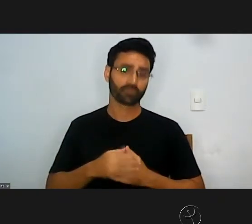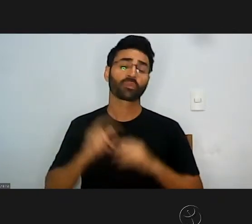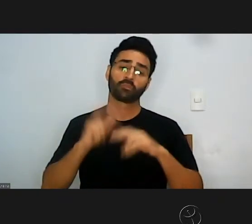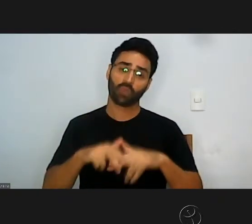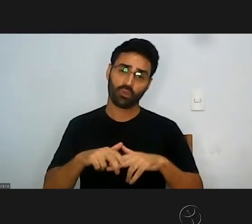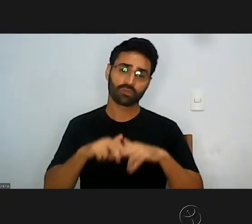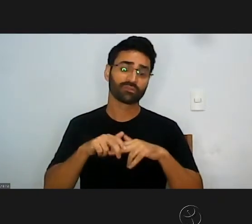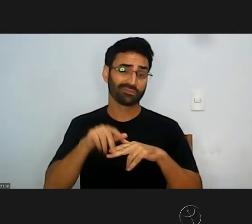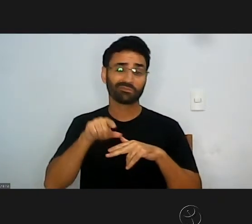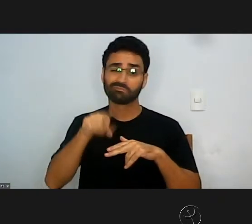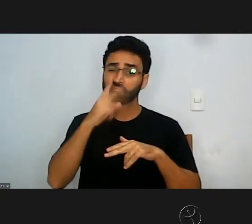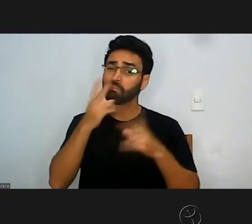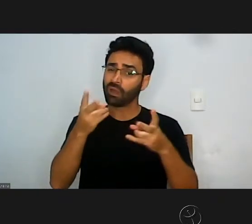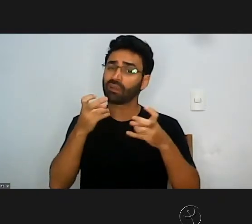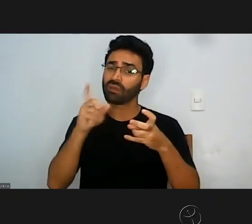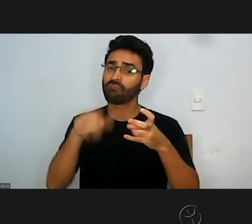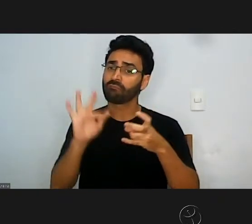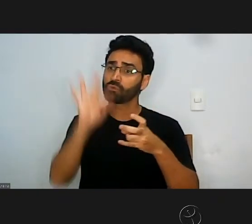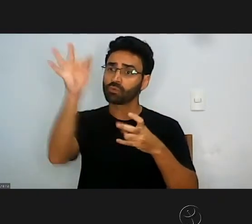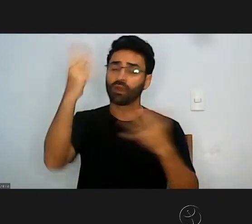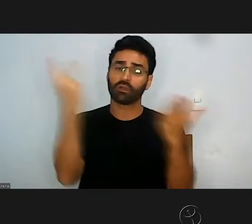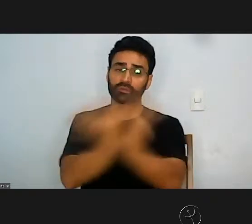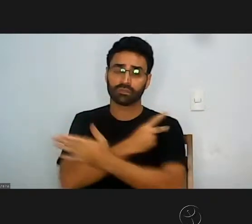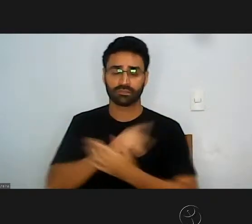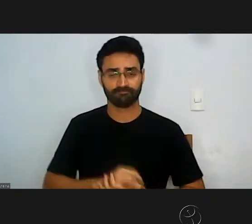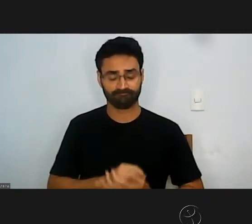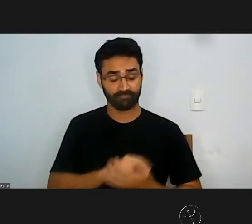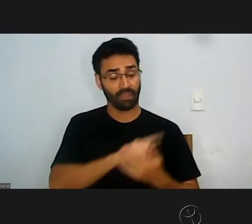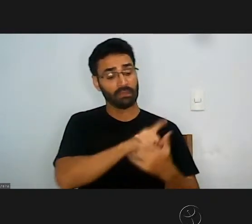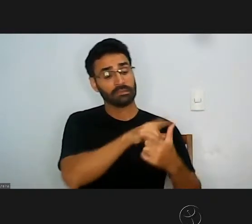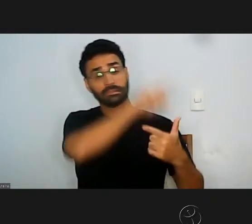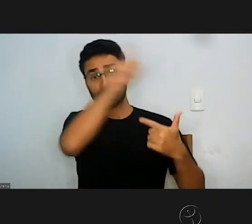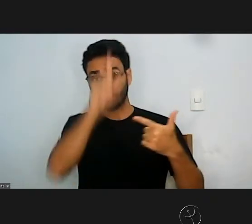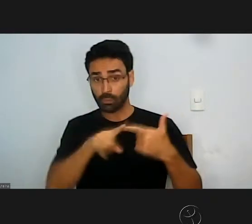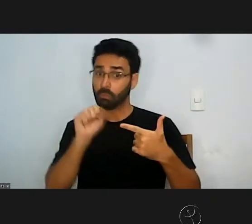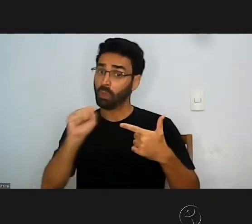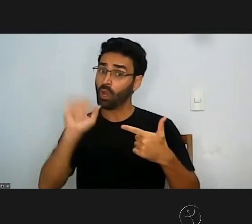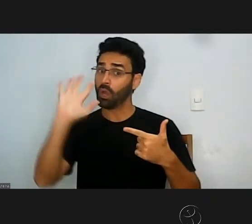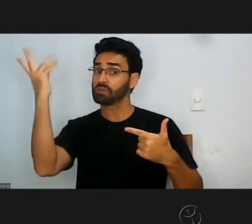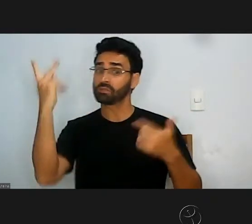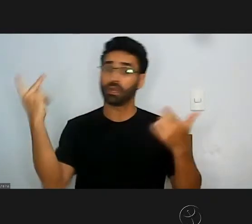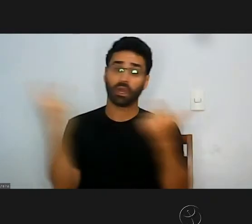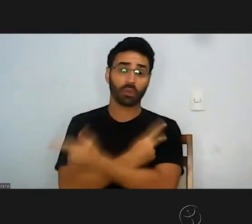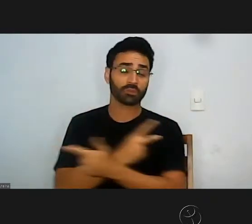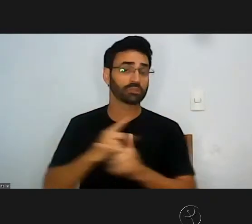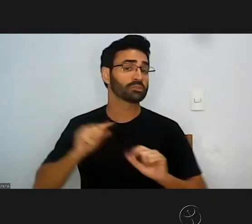horizonte. Um outro possível desfecho foi